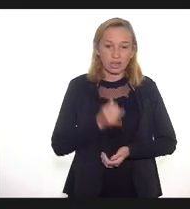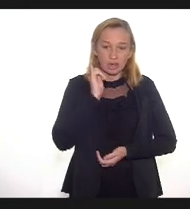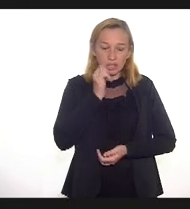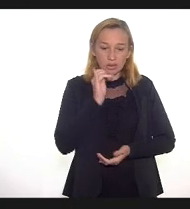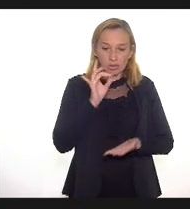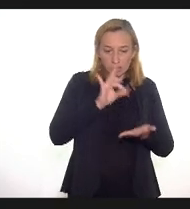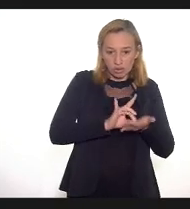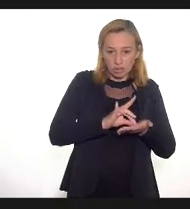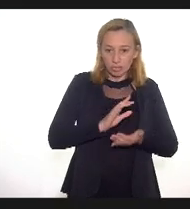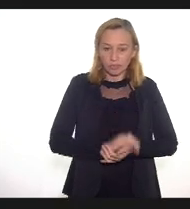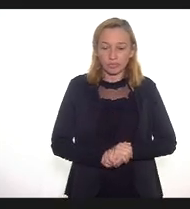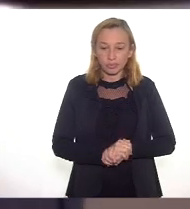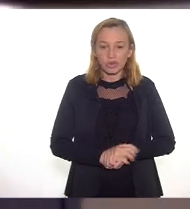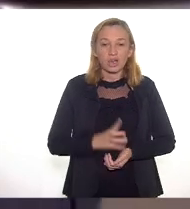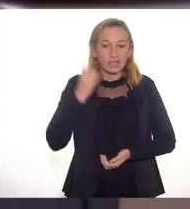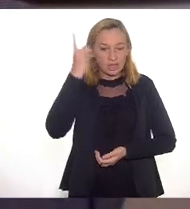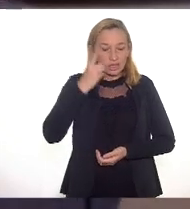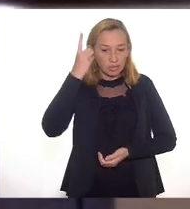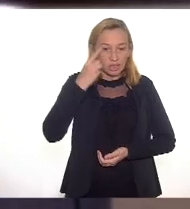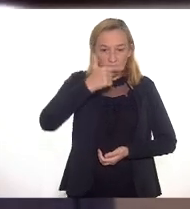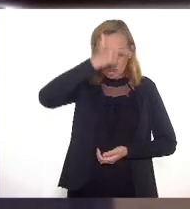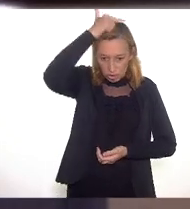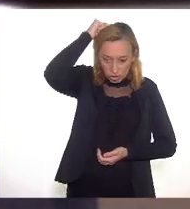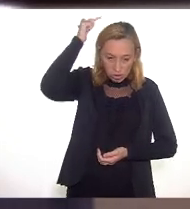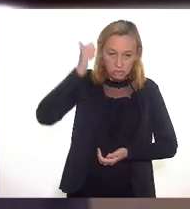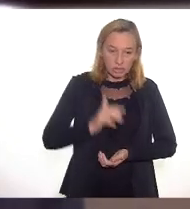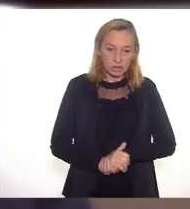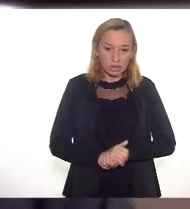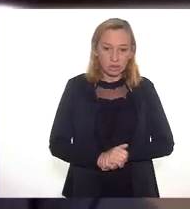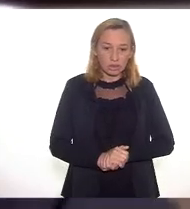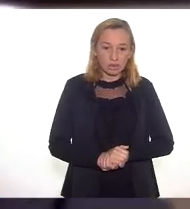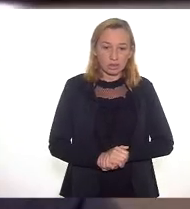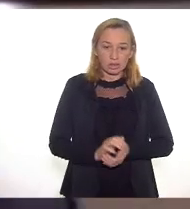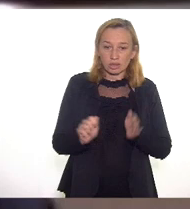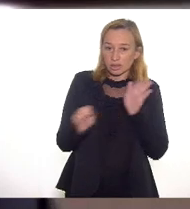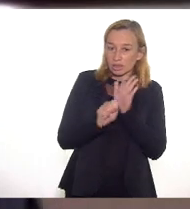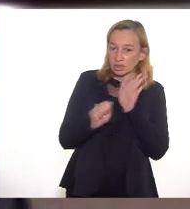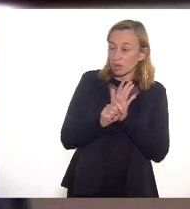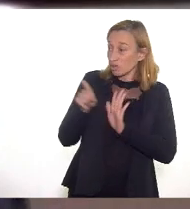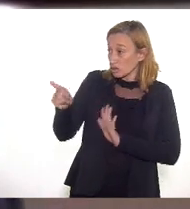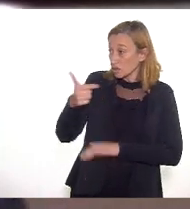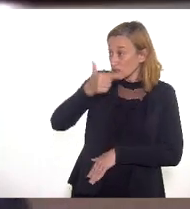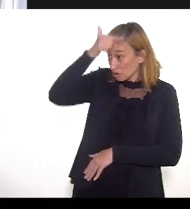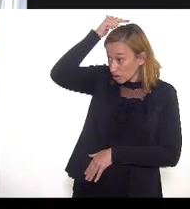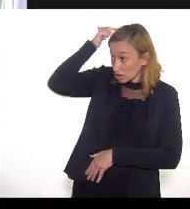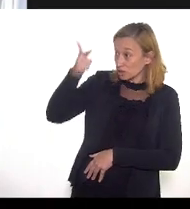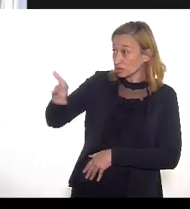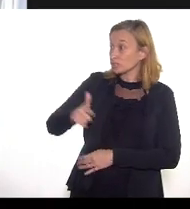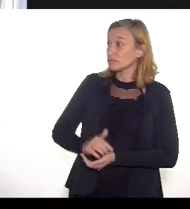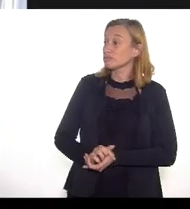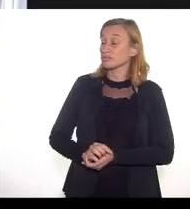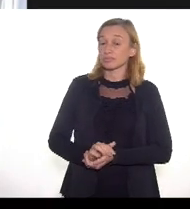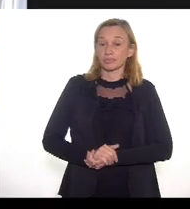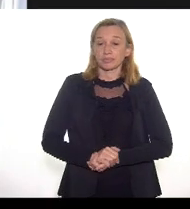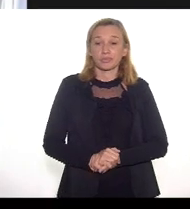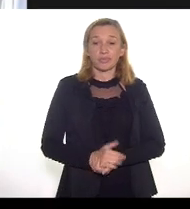original. Deputado Luiz, negócio da maconha é com você, Luiz, que o Márcio falou.